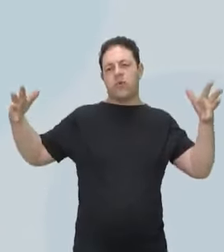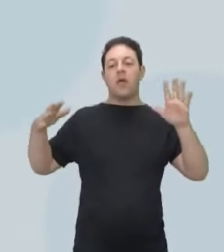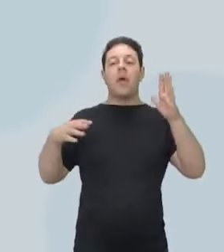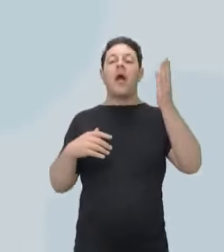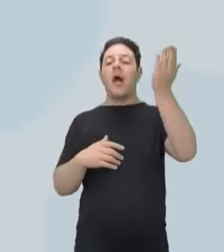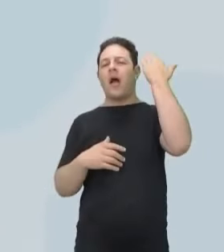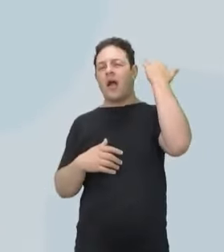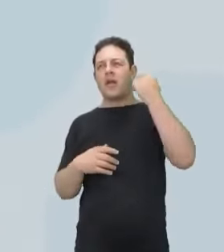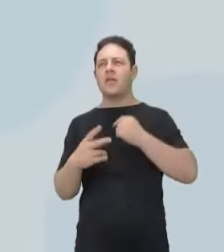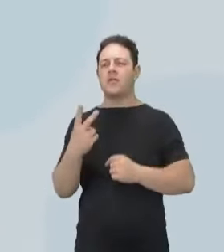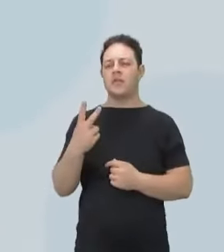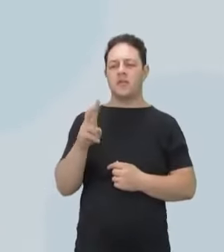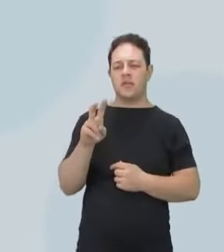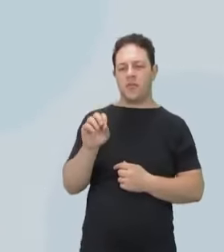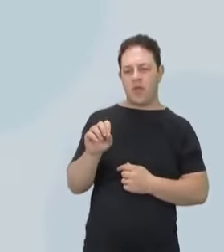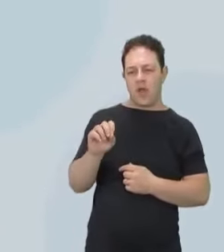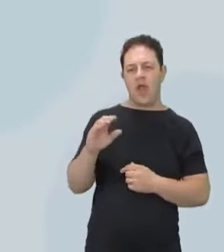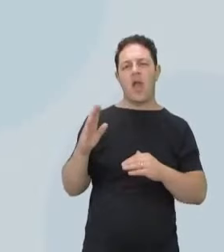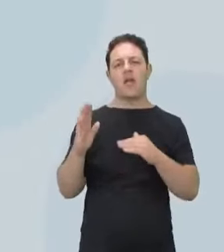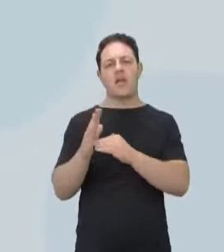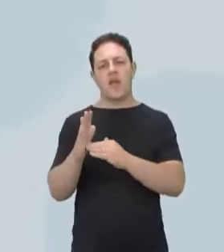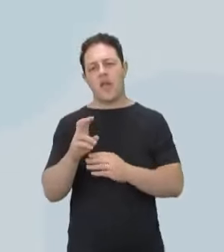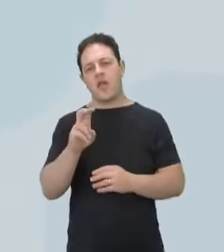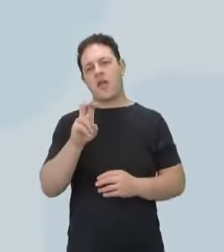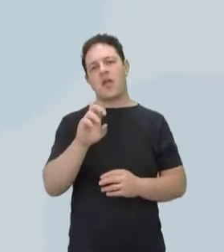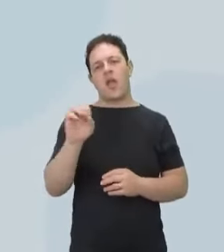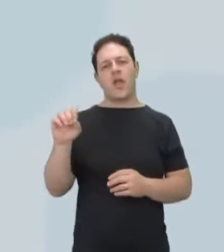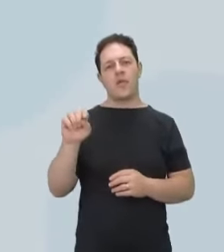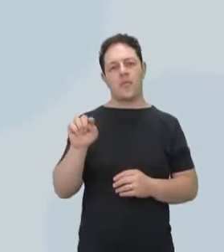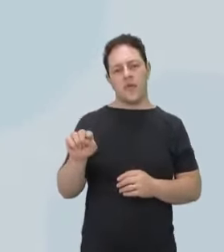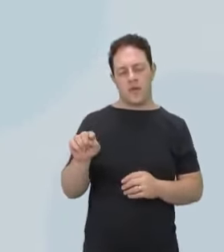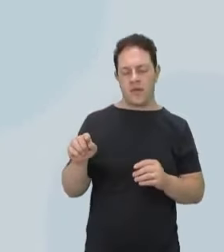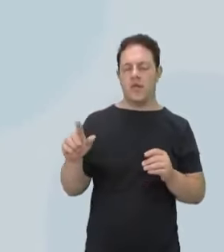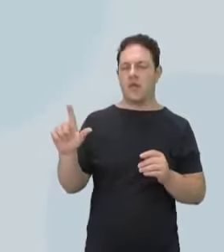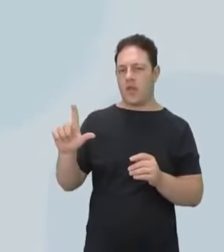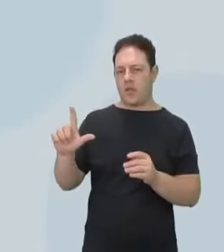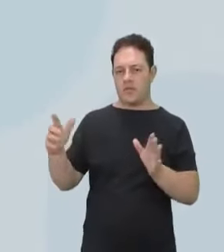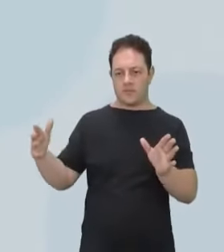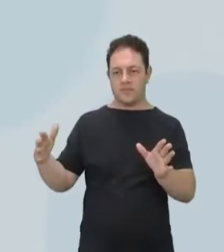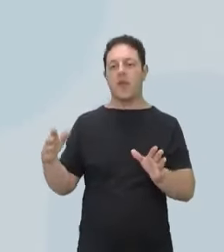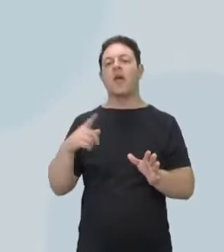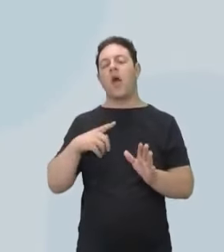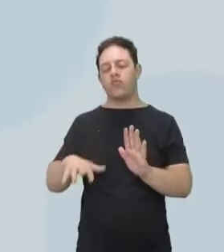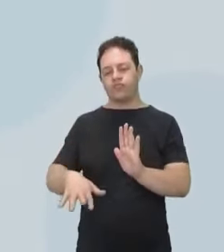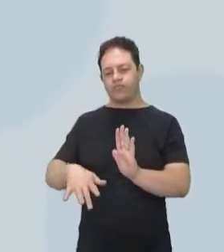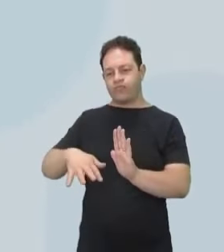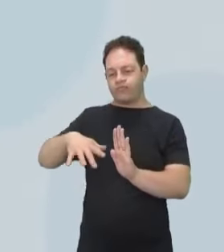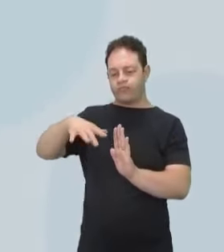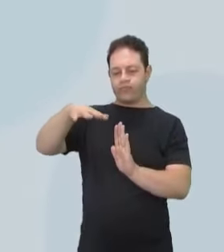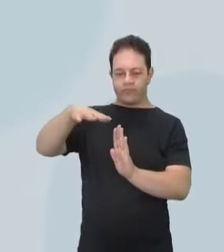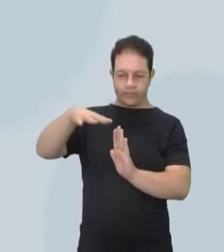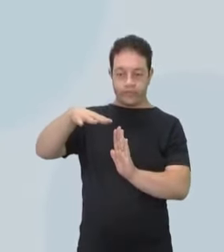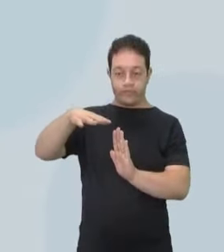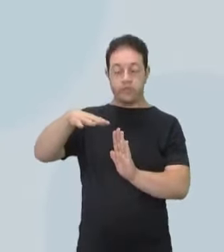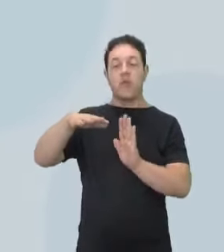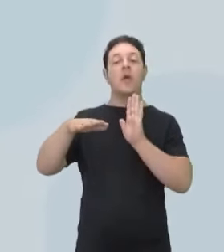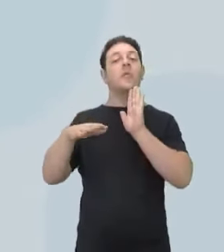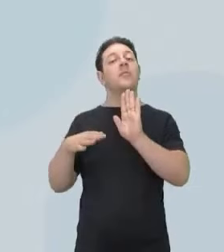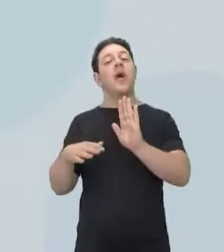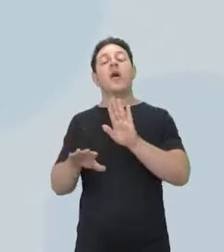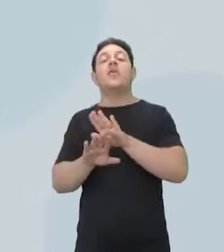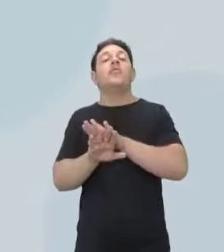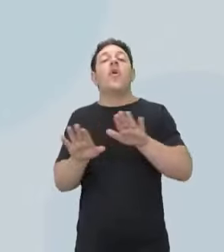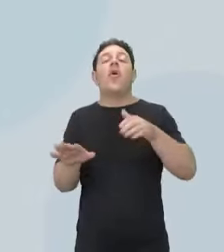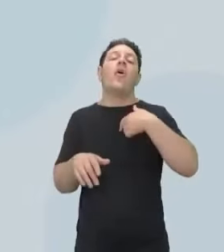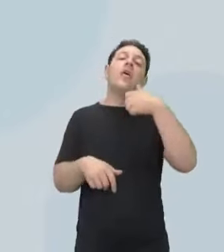antigamente era de 250, 500 e 1000 litros. Né? Completamente cheia até a boca. Né? Mas não basta